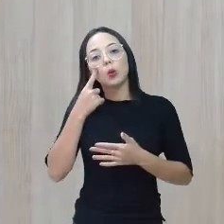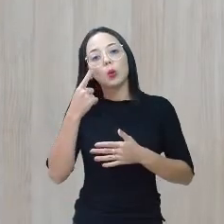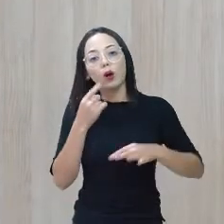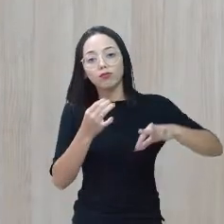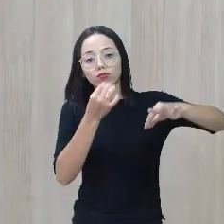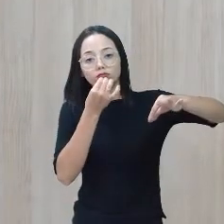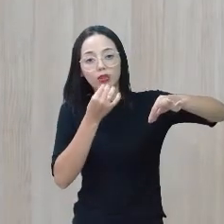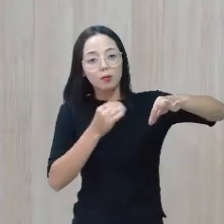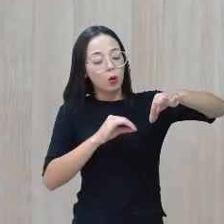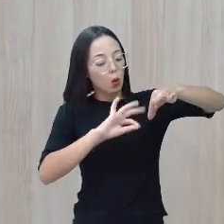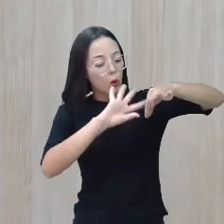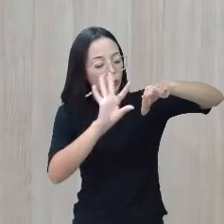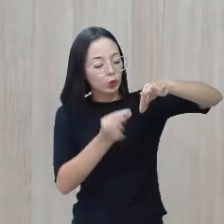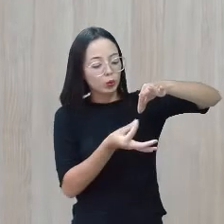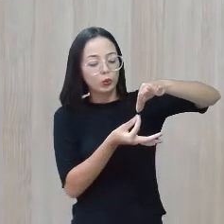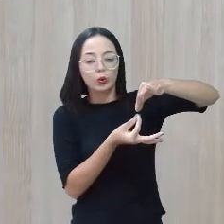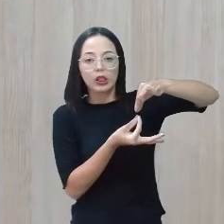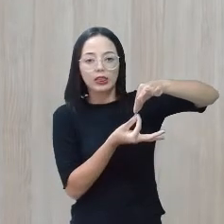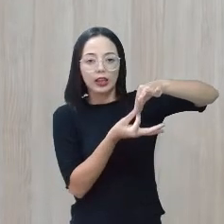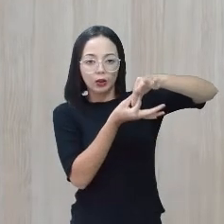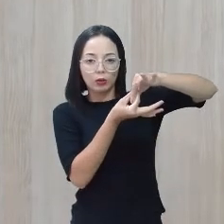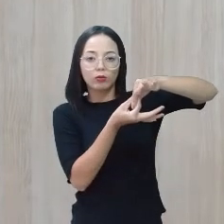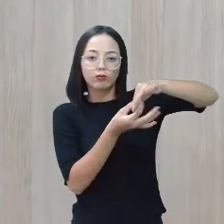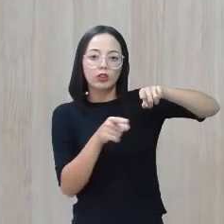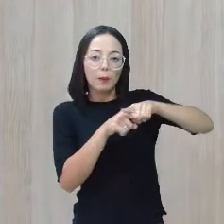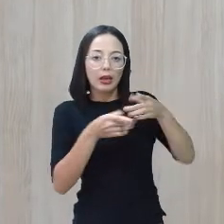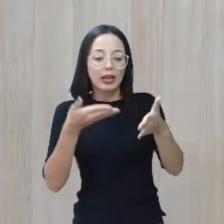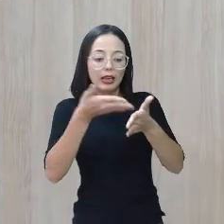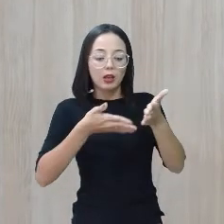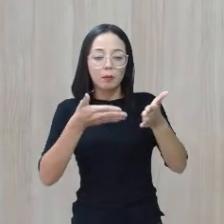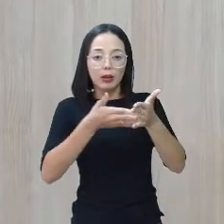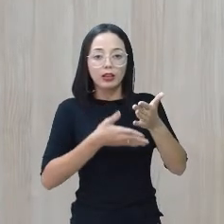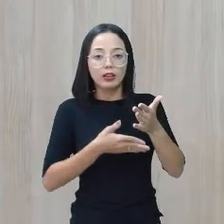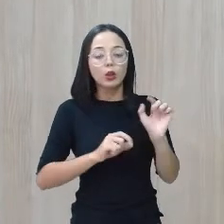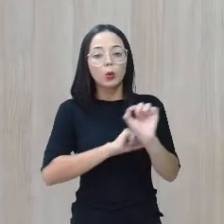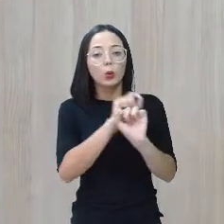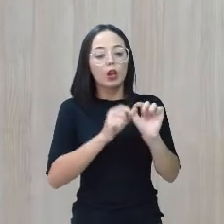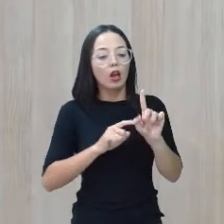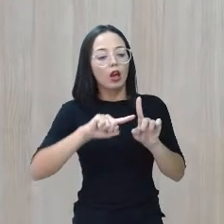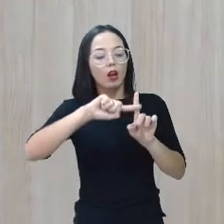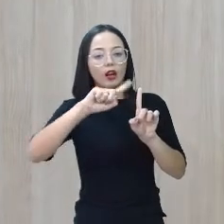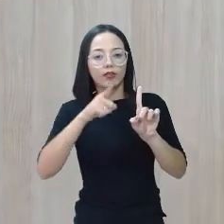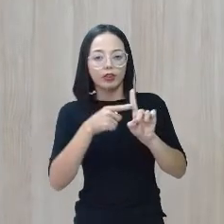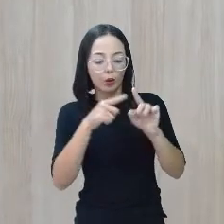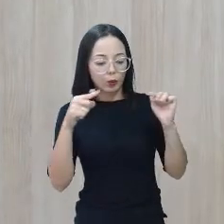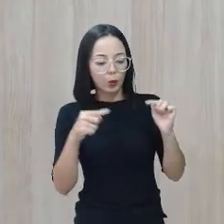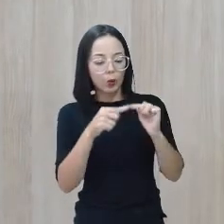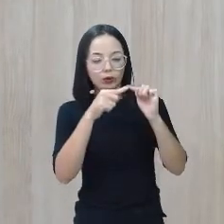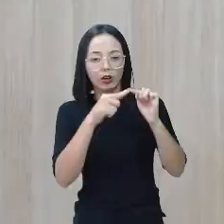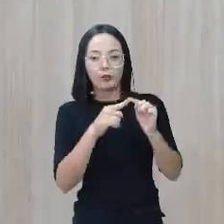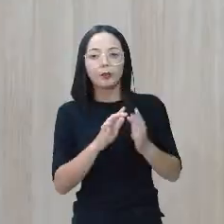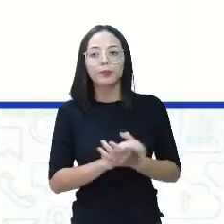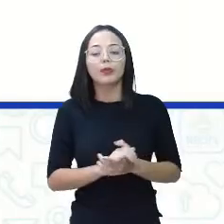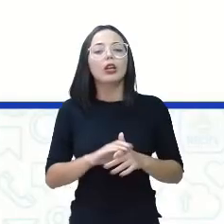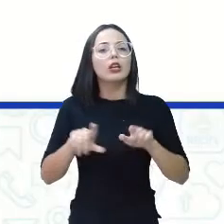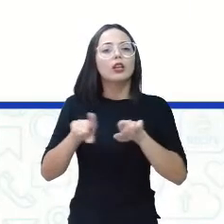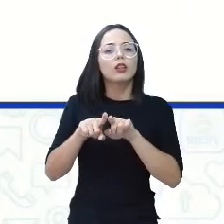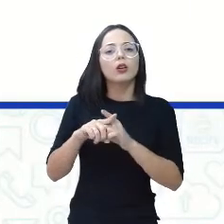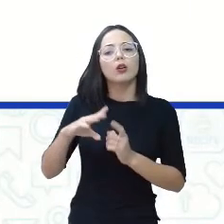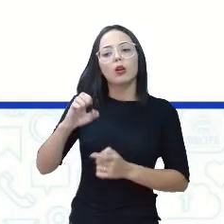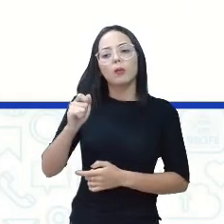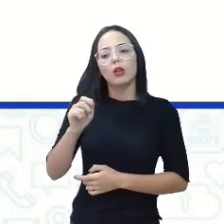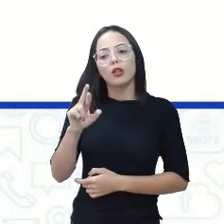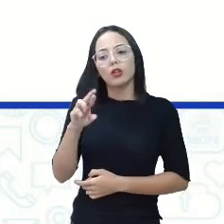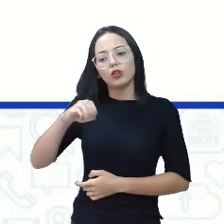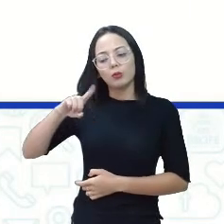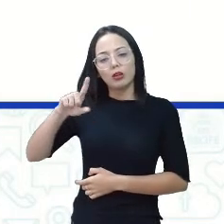vai matar ou imobilizar os espermatozoides para que não se encontrem com o óvulo. E os espermicidas,